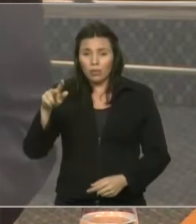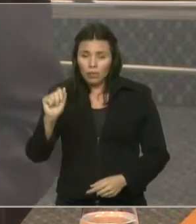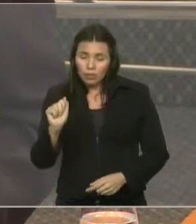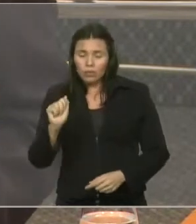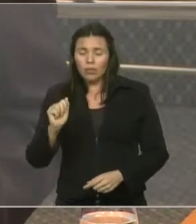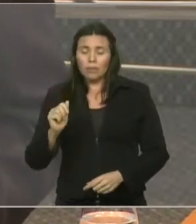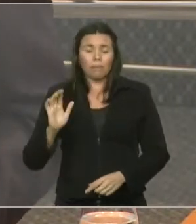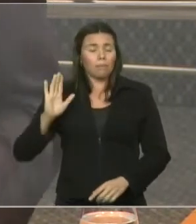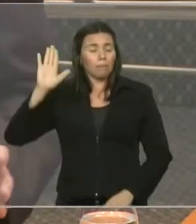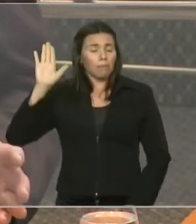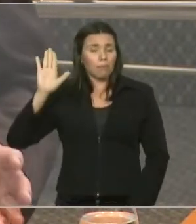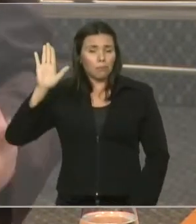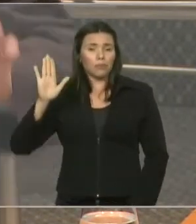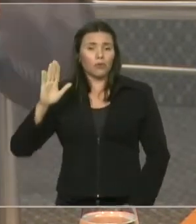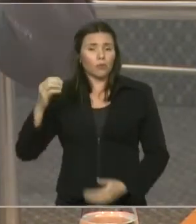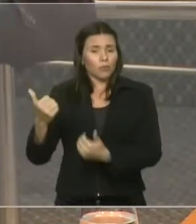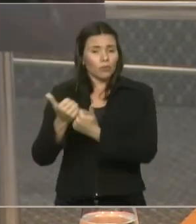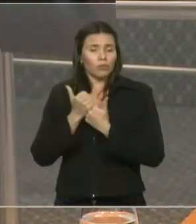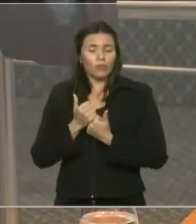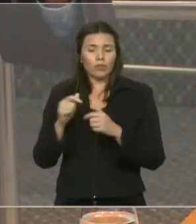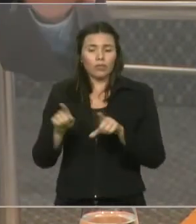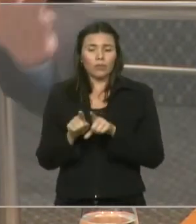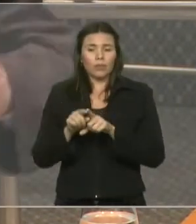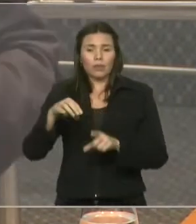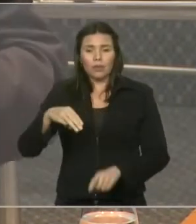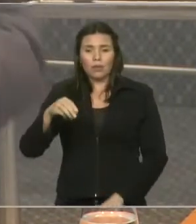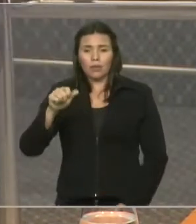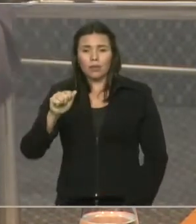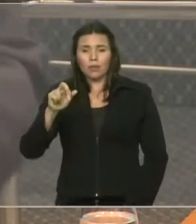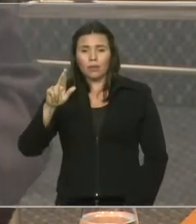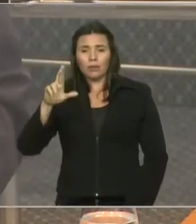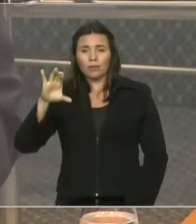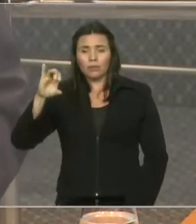Anais prometeu me ajudar. Deve ser via online,